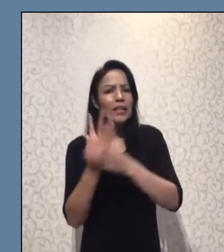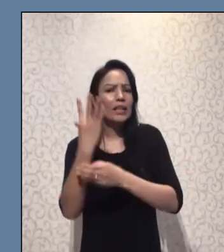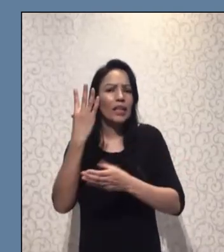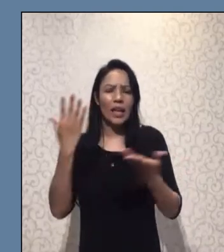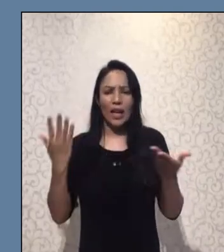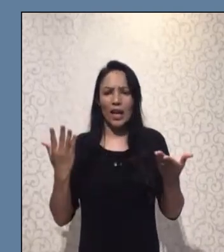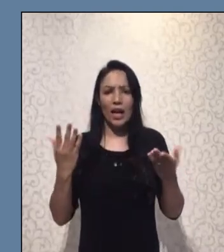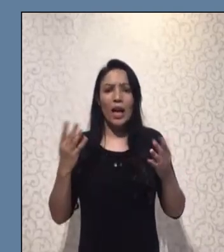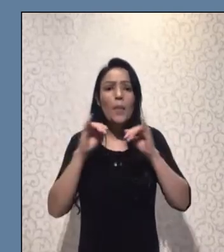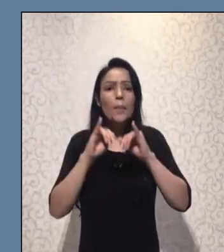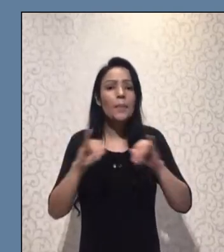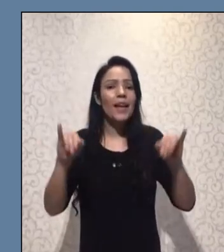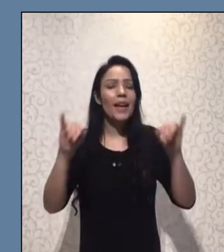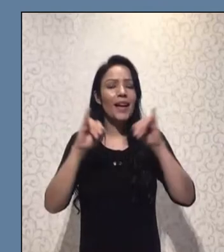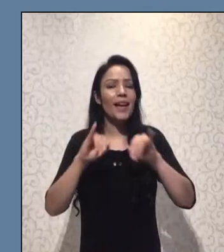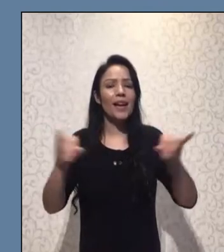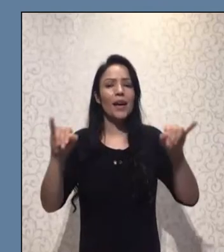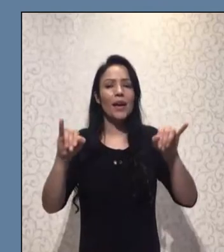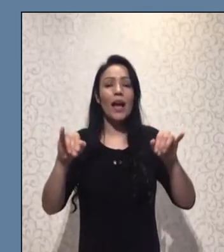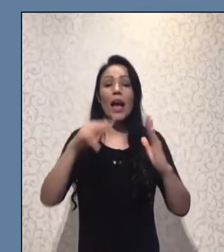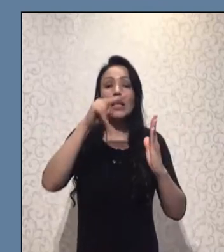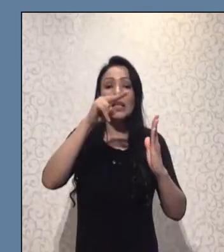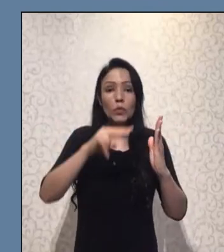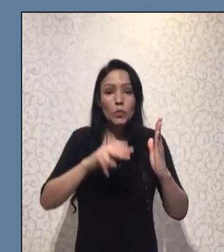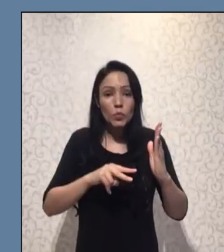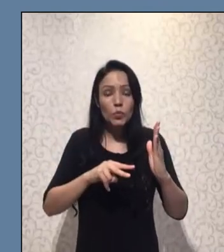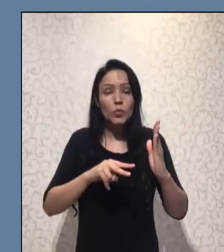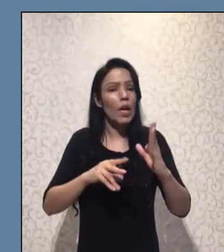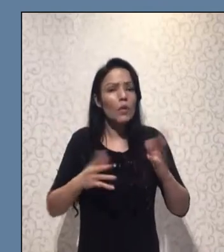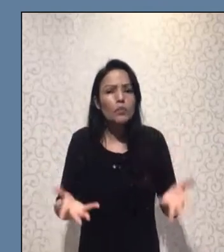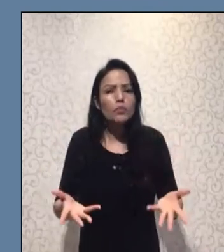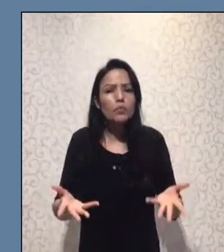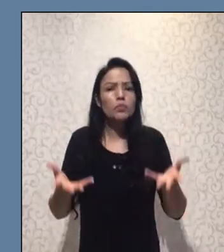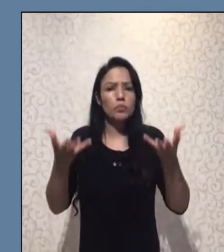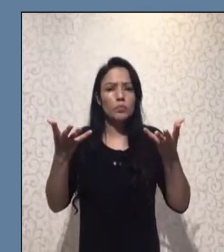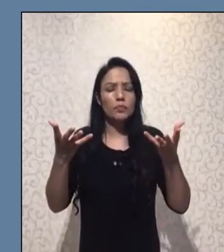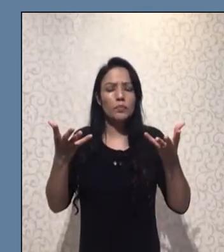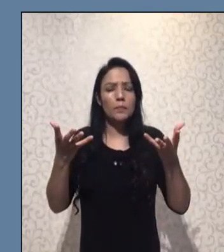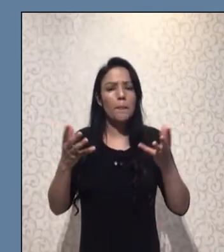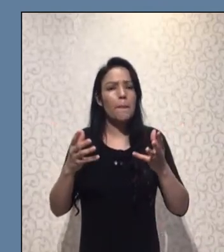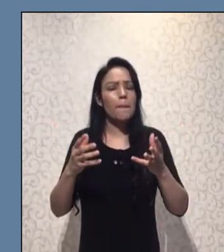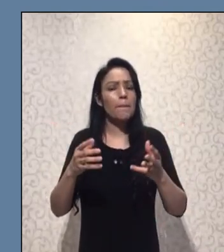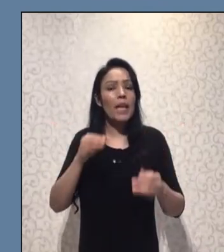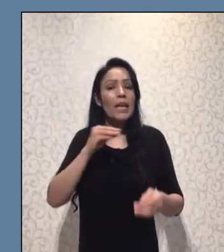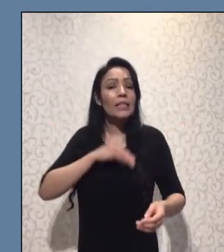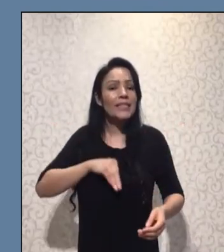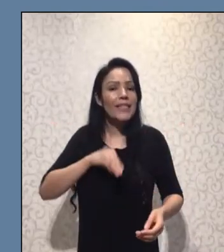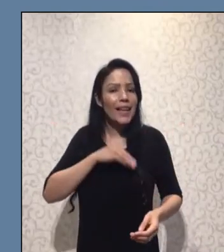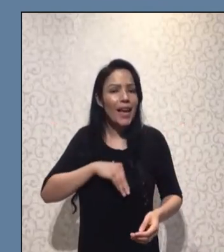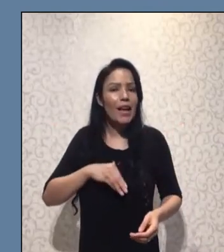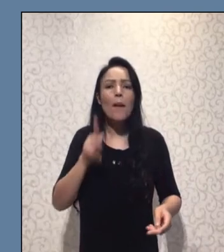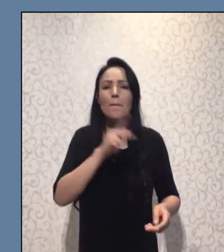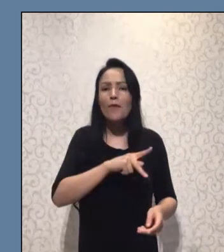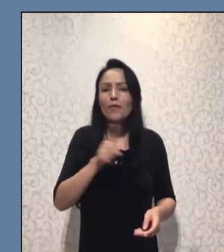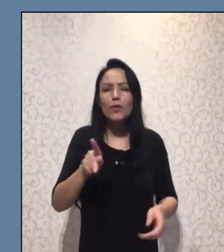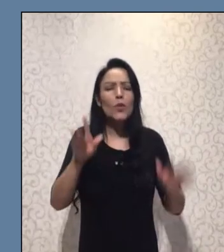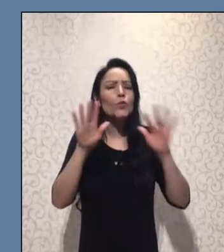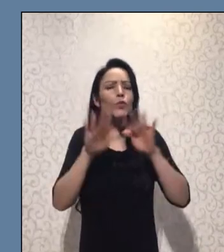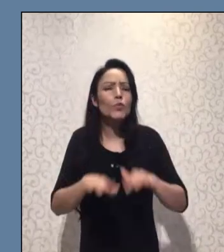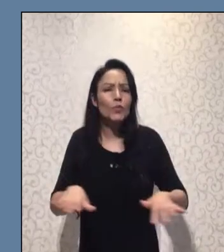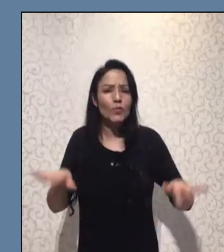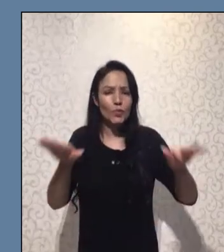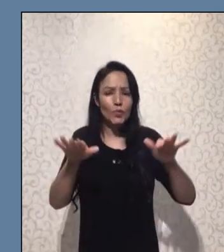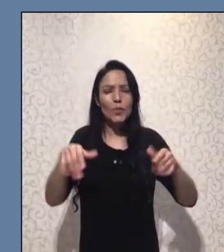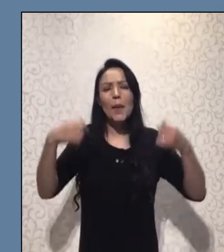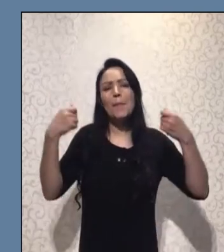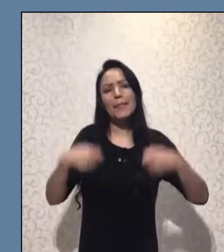para divulgação da leitura, né, bons salários dos professores, que os professores sejam